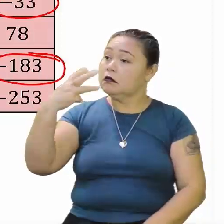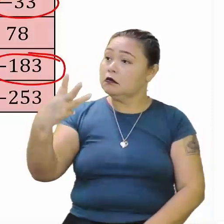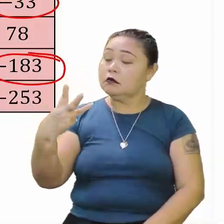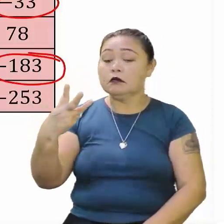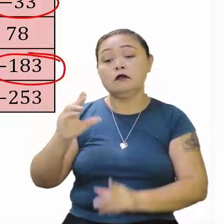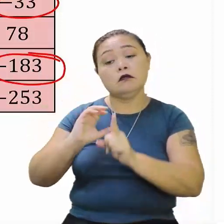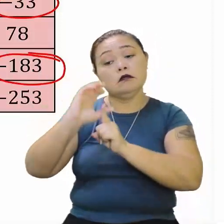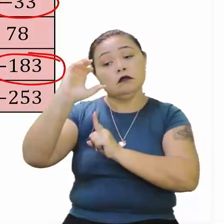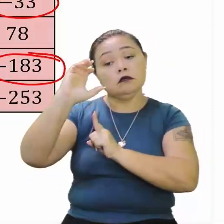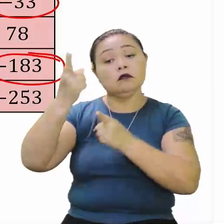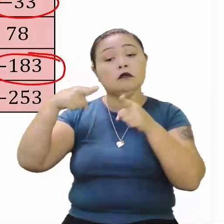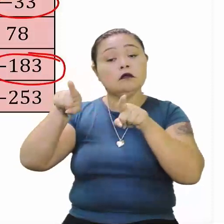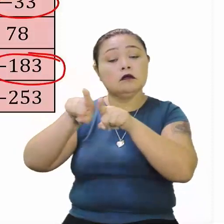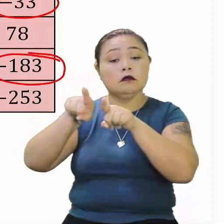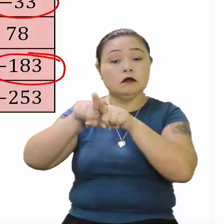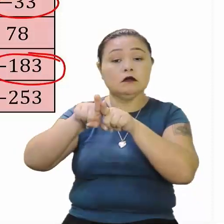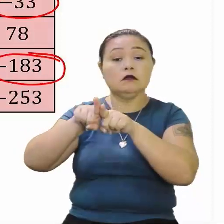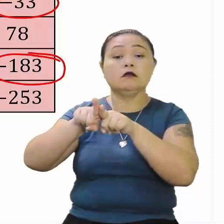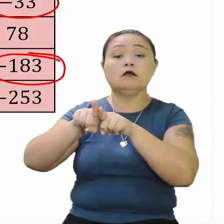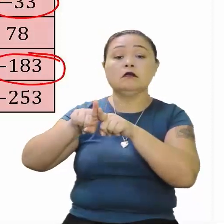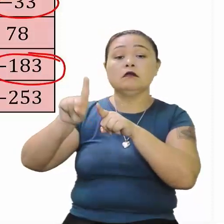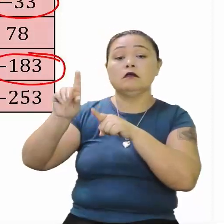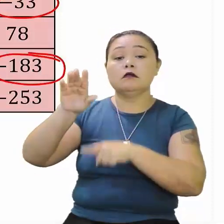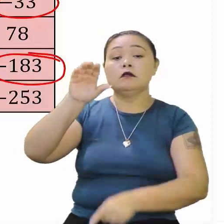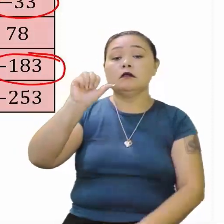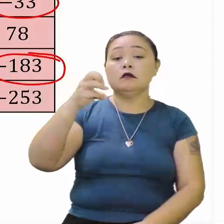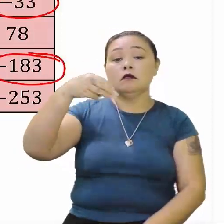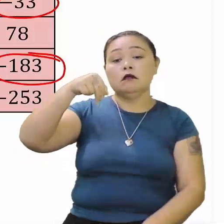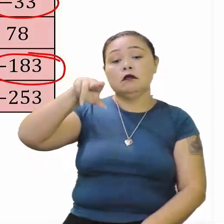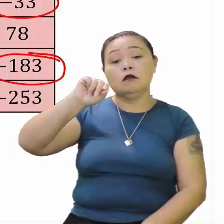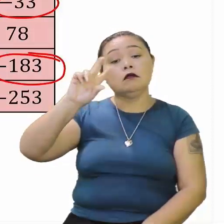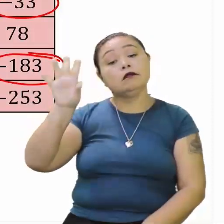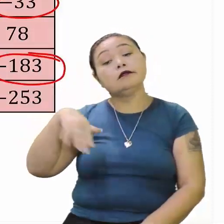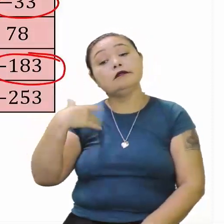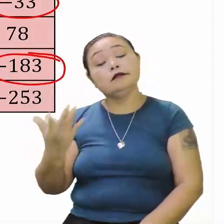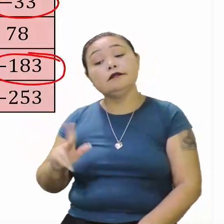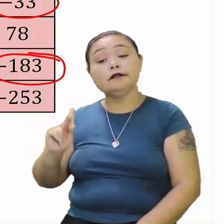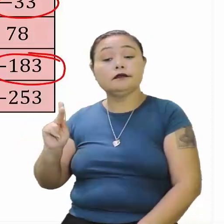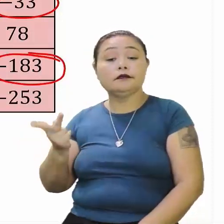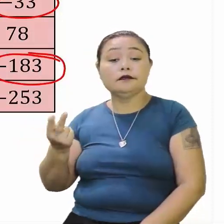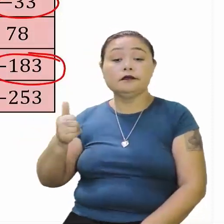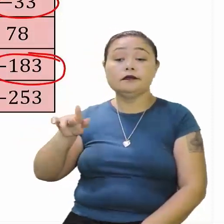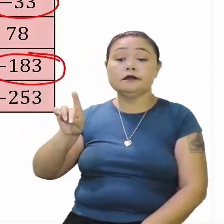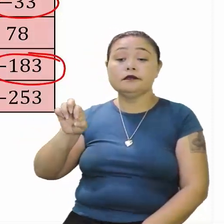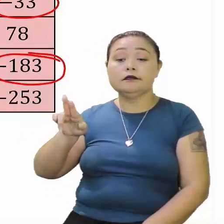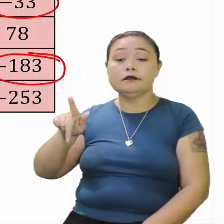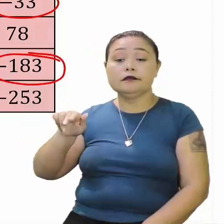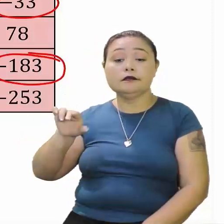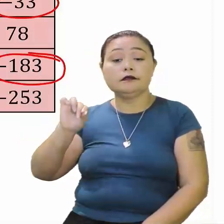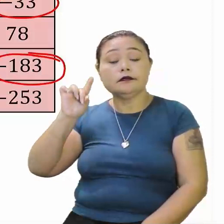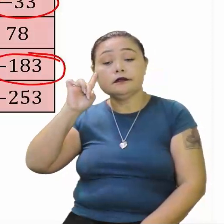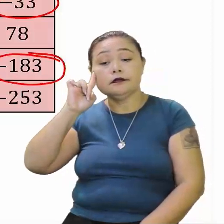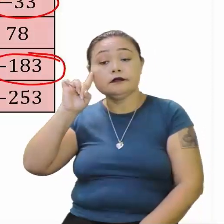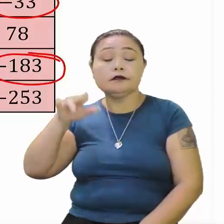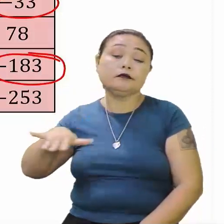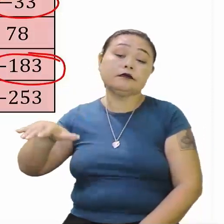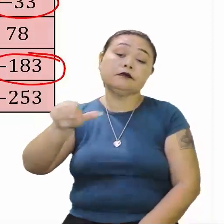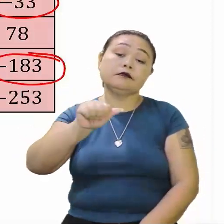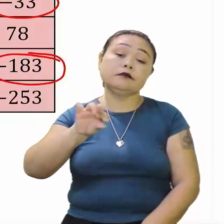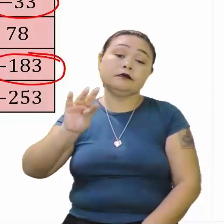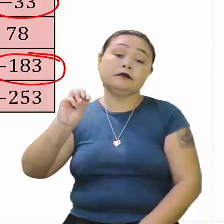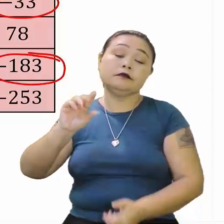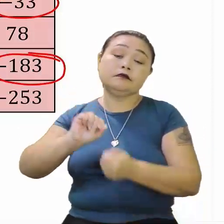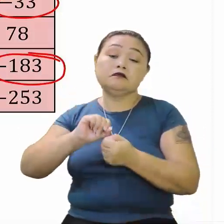graus, assim como da amônia menos 33. E o hidrogênio? O hidrogênio na temperatura ambiente está no estado líquido,